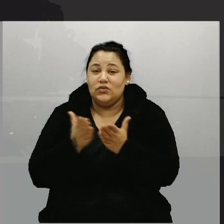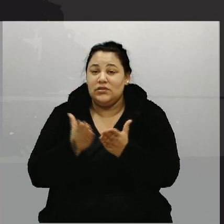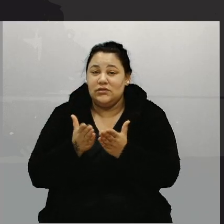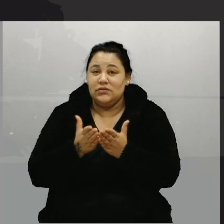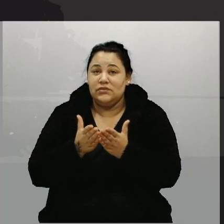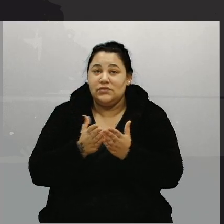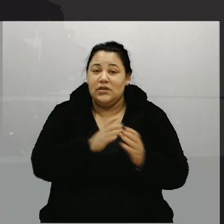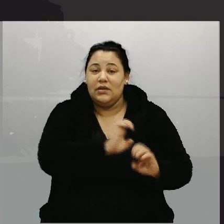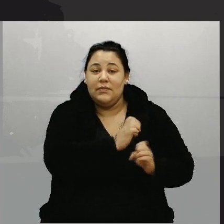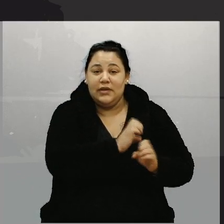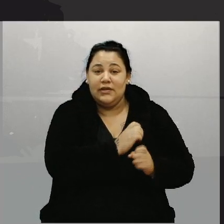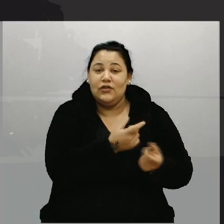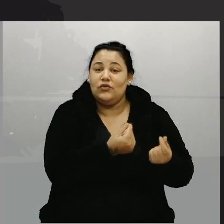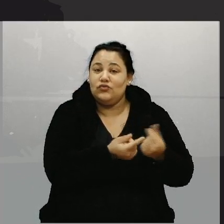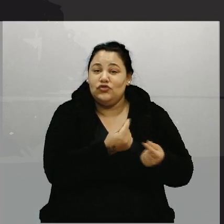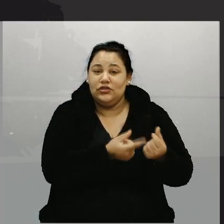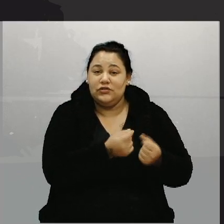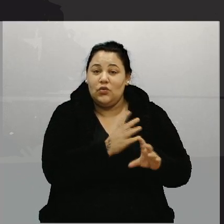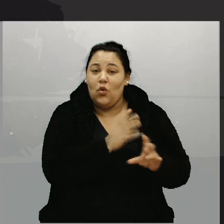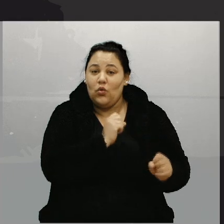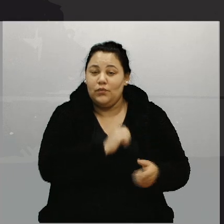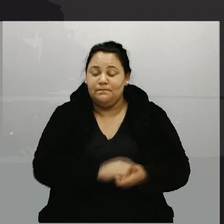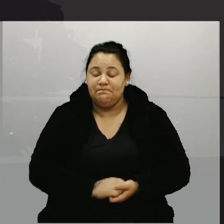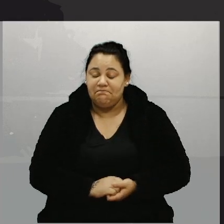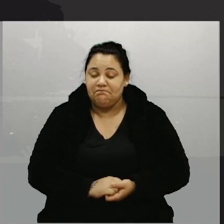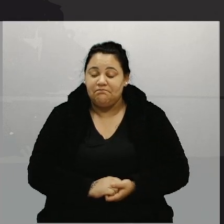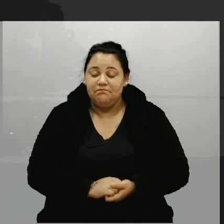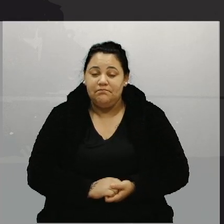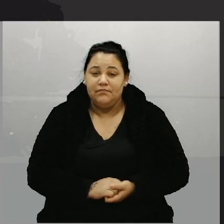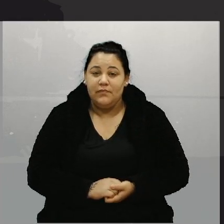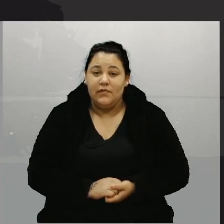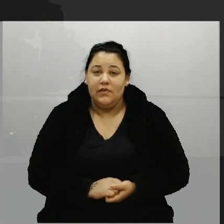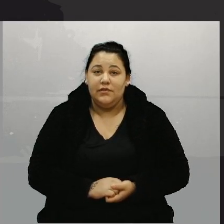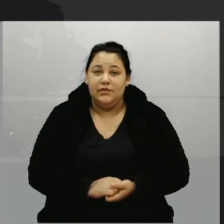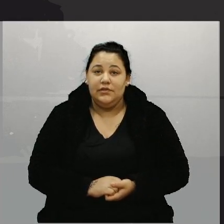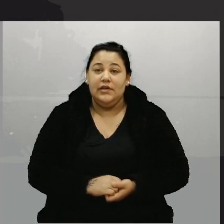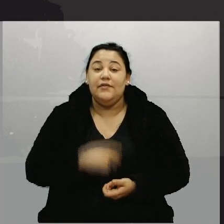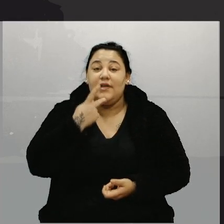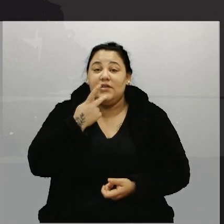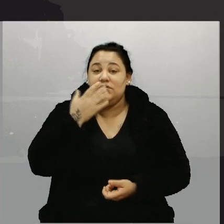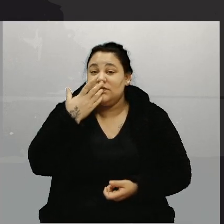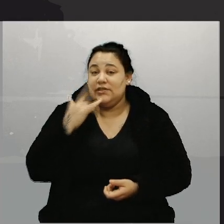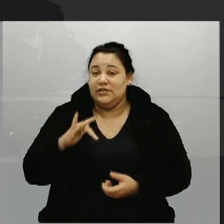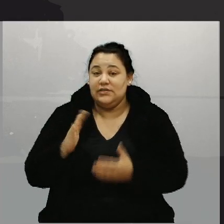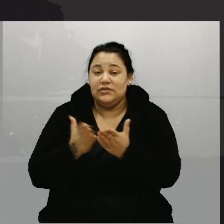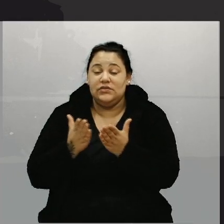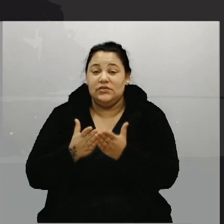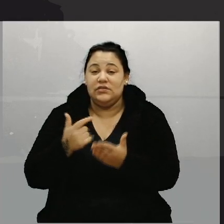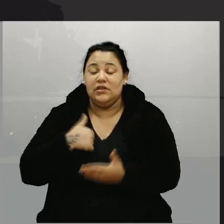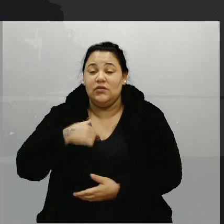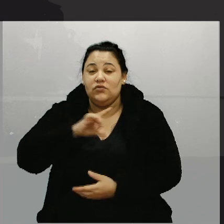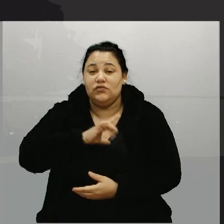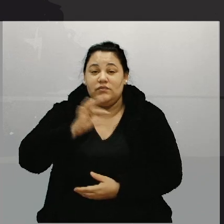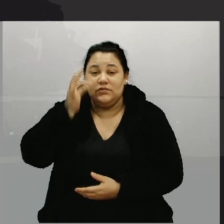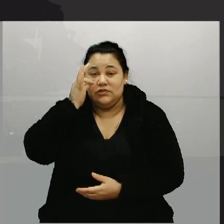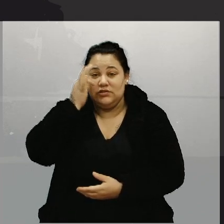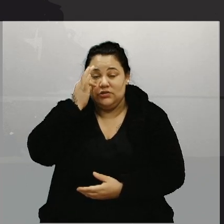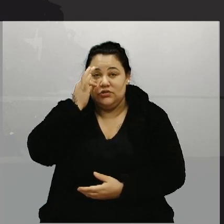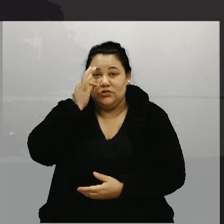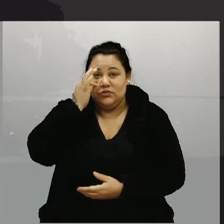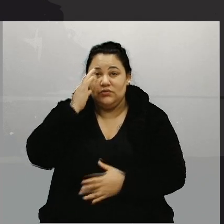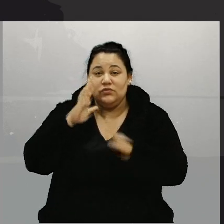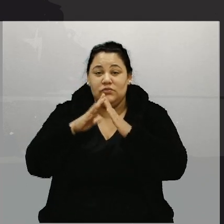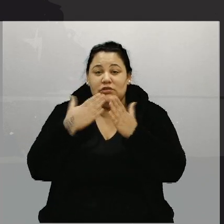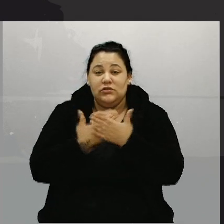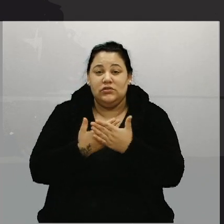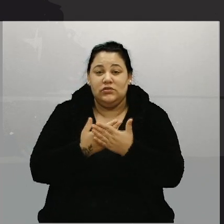Uma parte, vereador. E nesse sentido de criança estudando, eu estive lá numa escola, 21 de abril, se eu não me